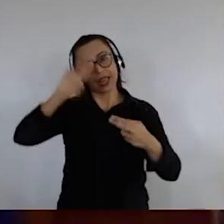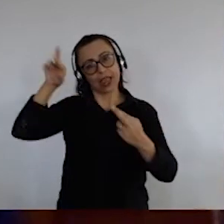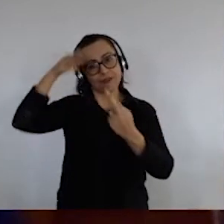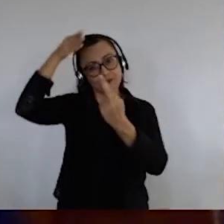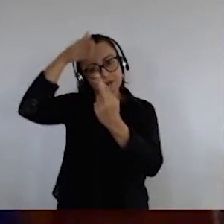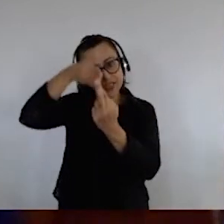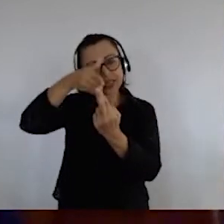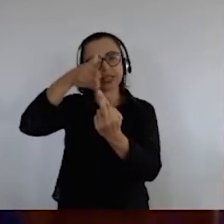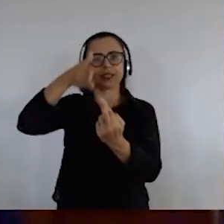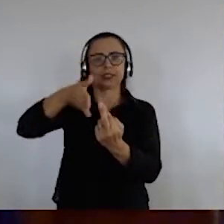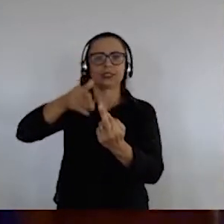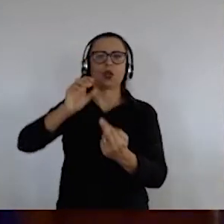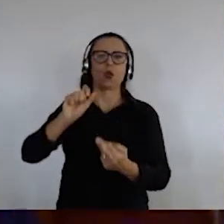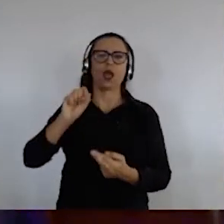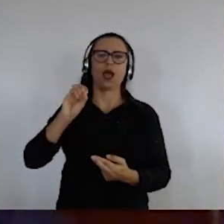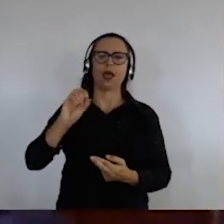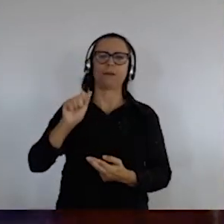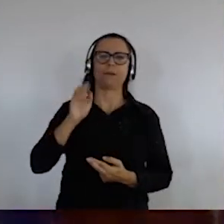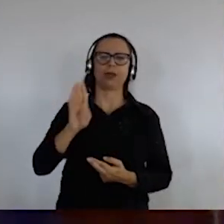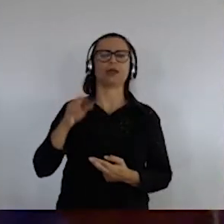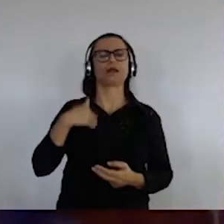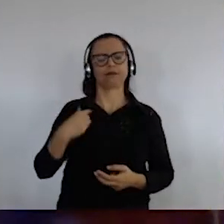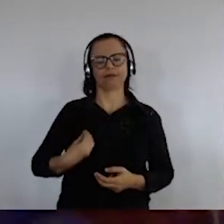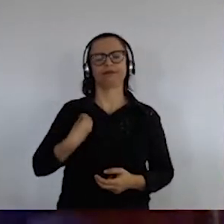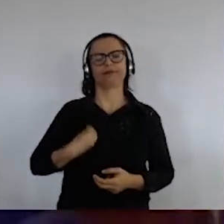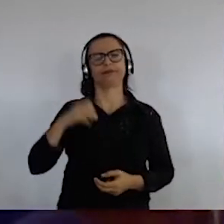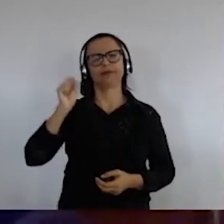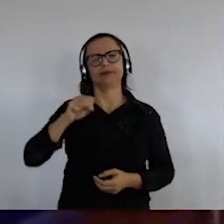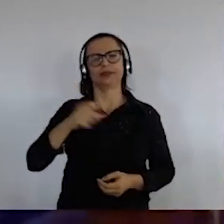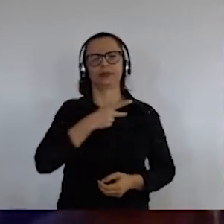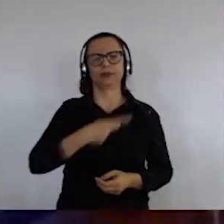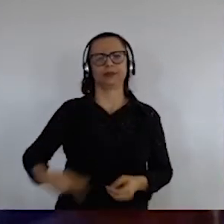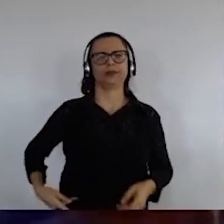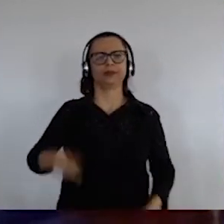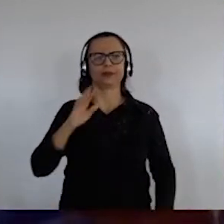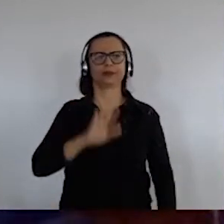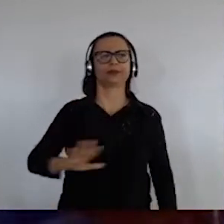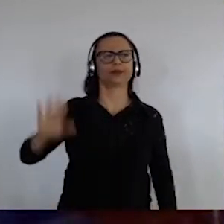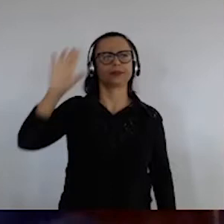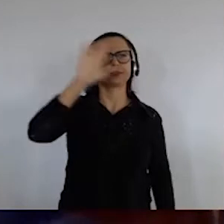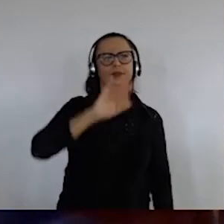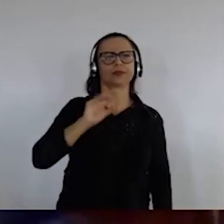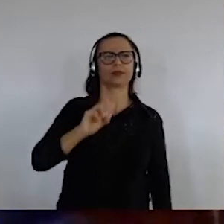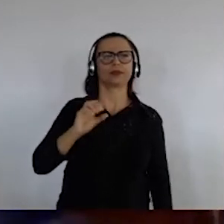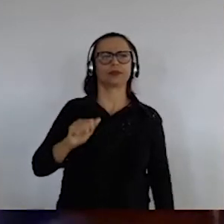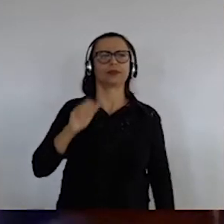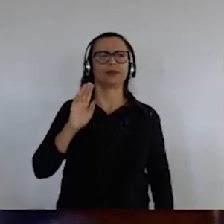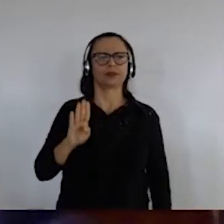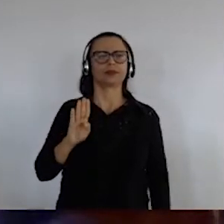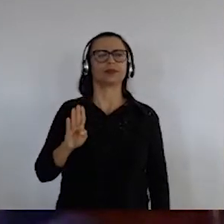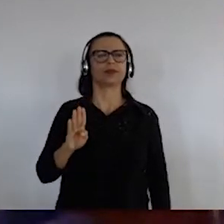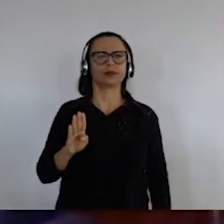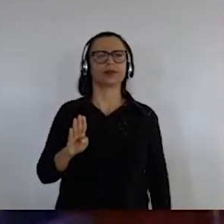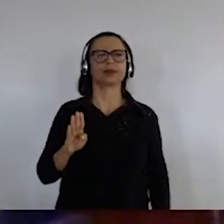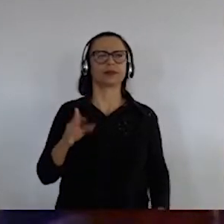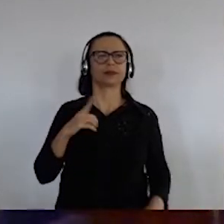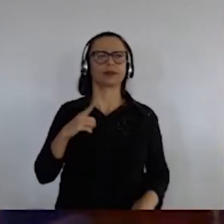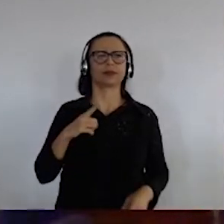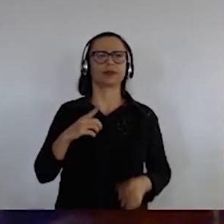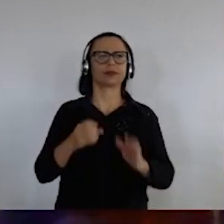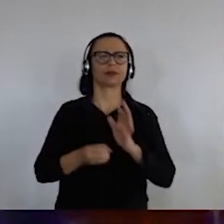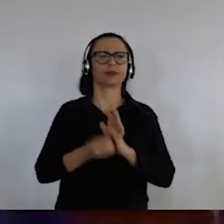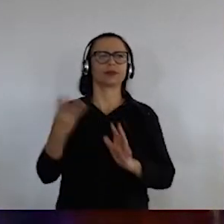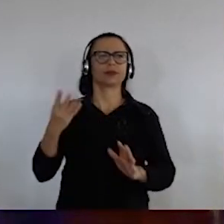referência, porque vivi, sim, de fato, na presidência nacional da Ordem dos Advogados do Brasil, um dos